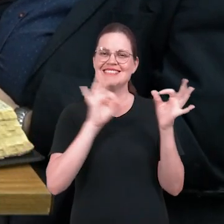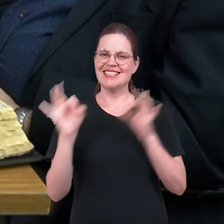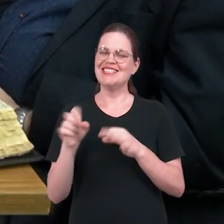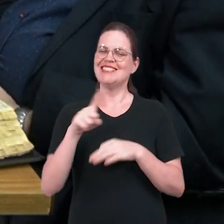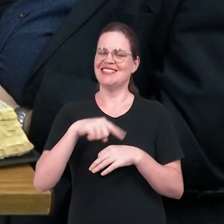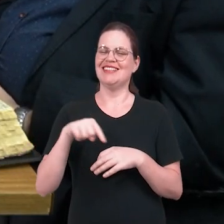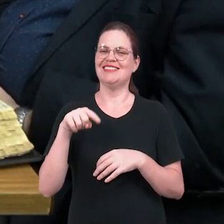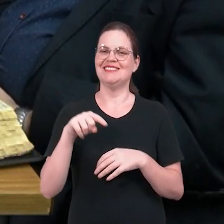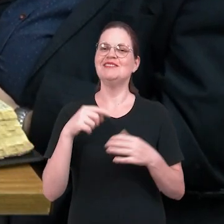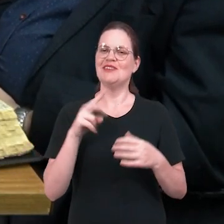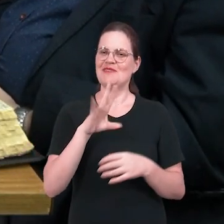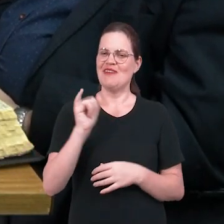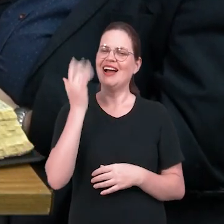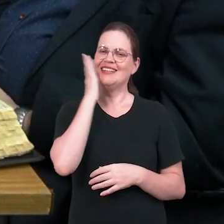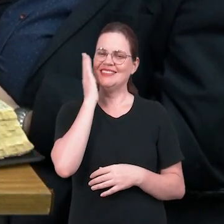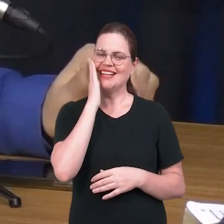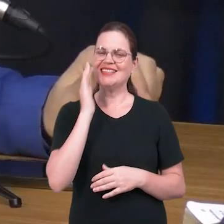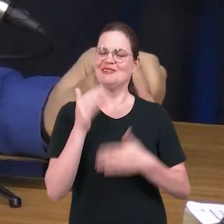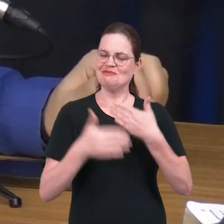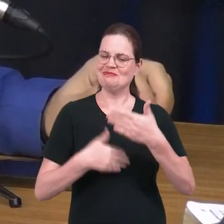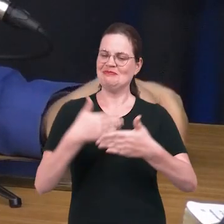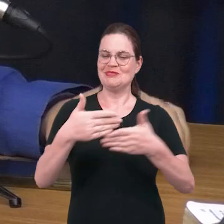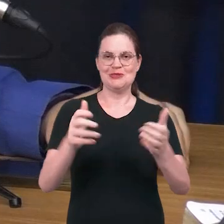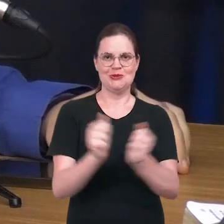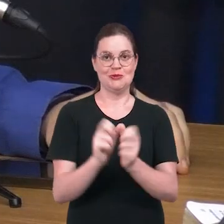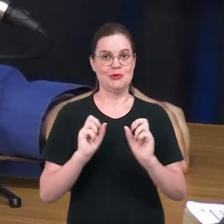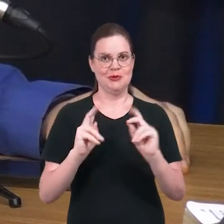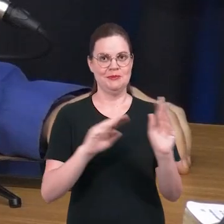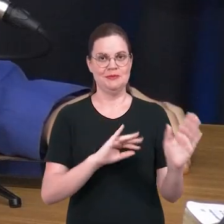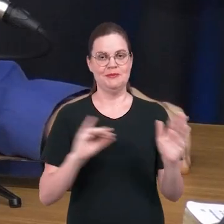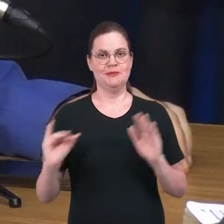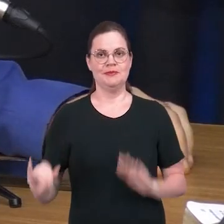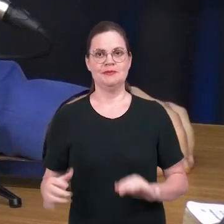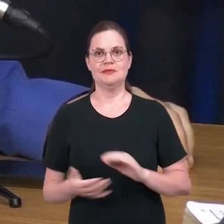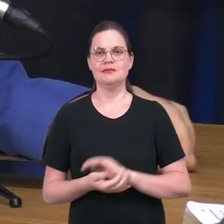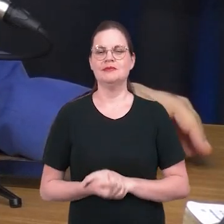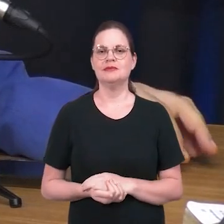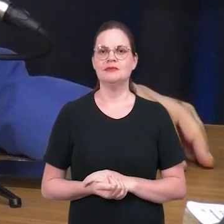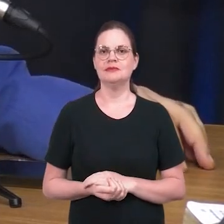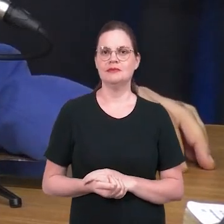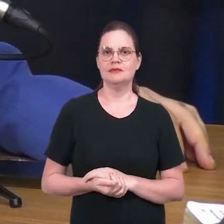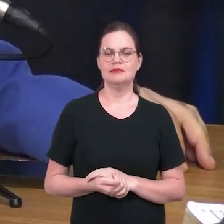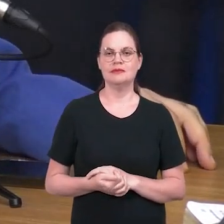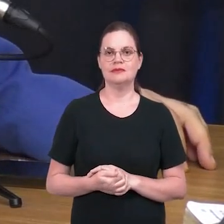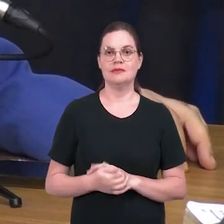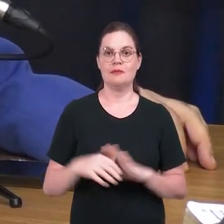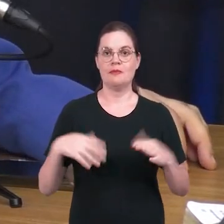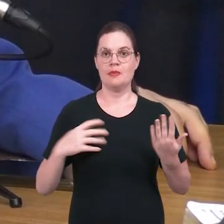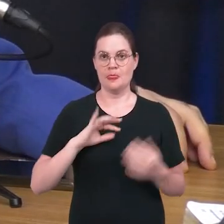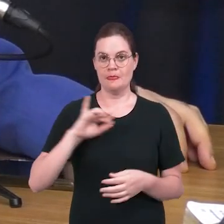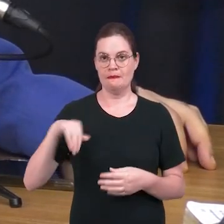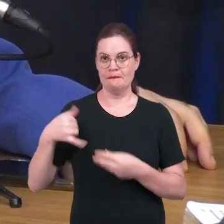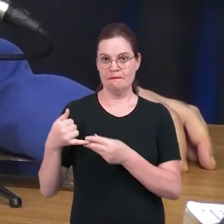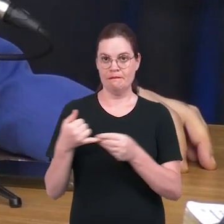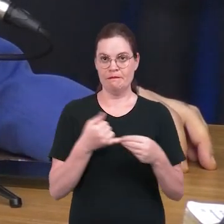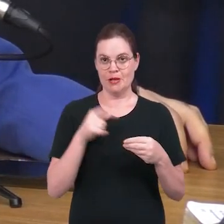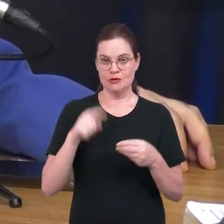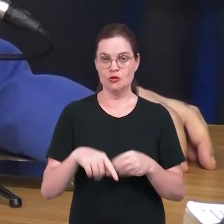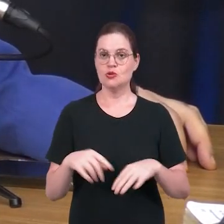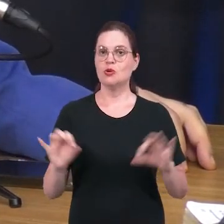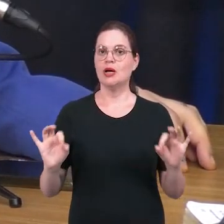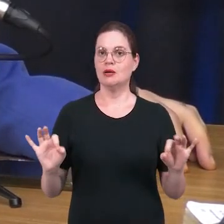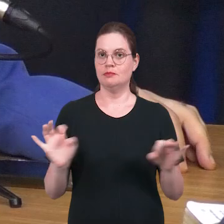assistindo, participando conosco, você vai acompanhando junto com a gente. Muito bem, Josué, ele